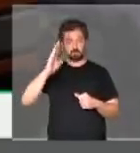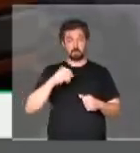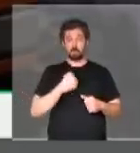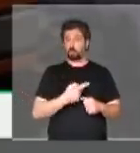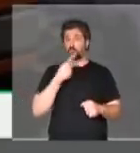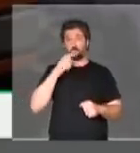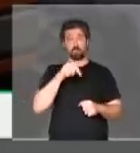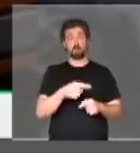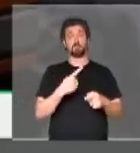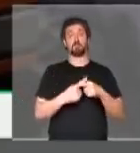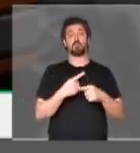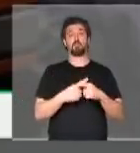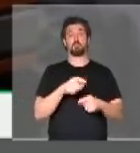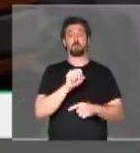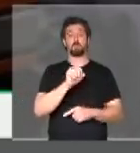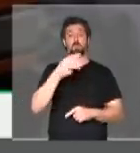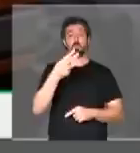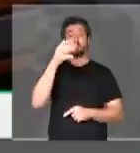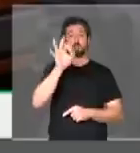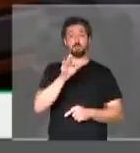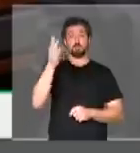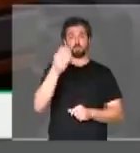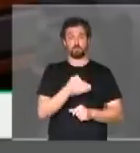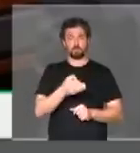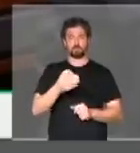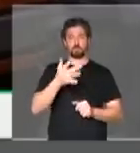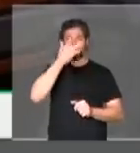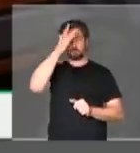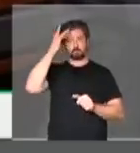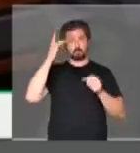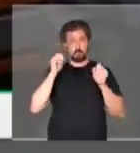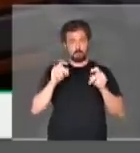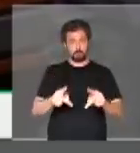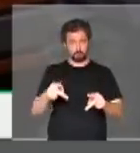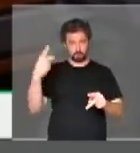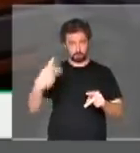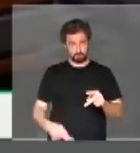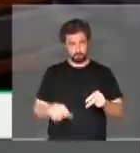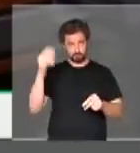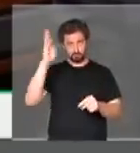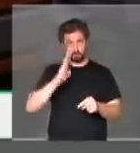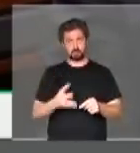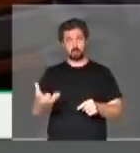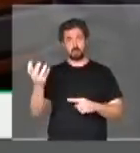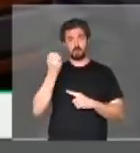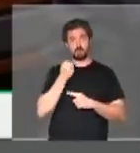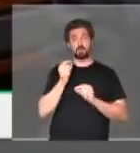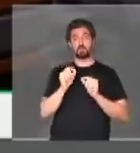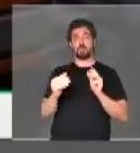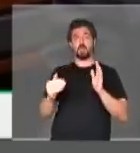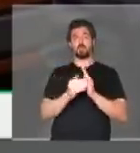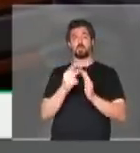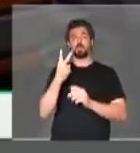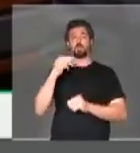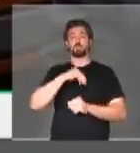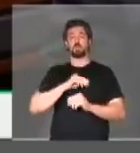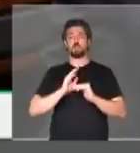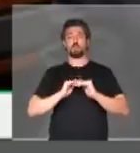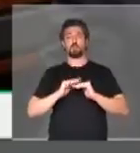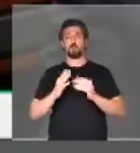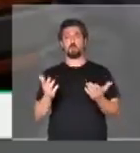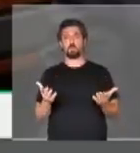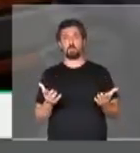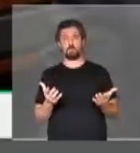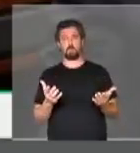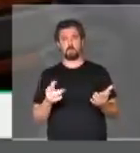Eu digo isso afirmando que 83% dos aposentados do nosso país recebem até 2 salários